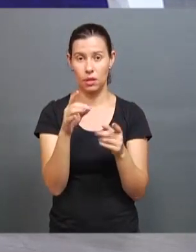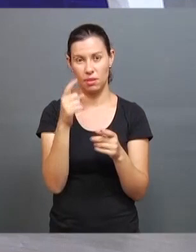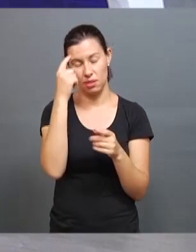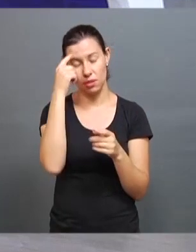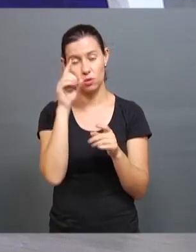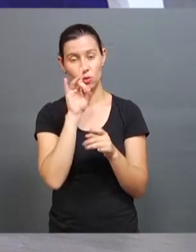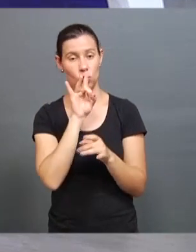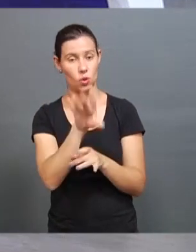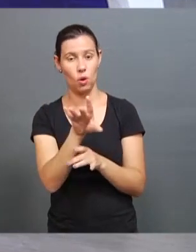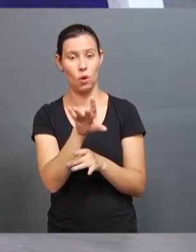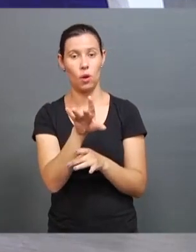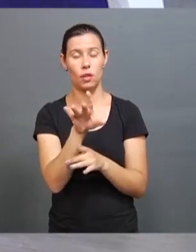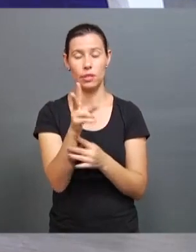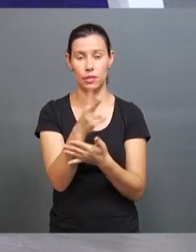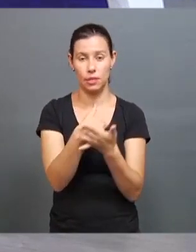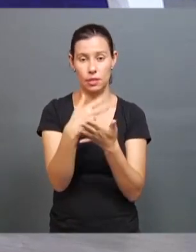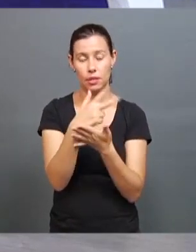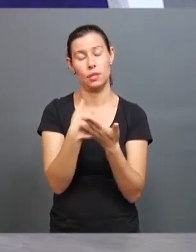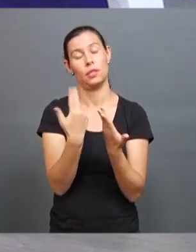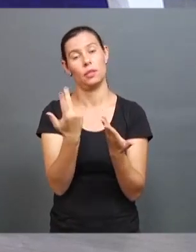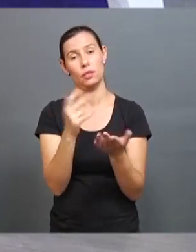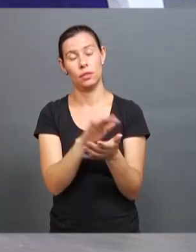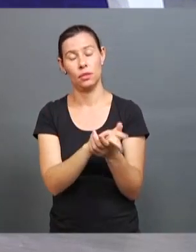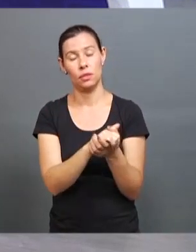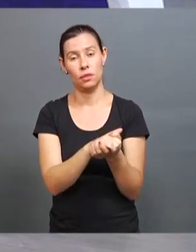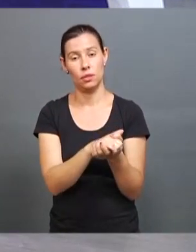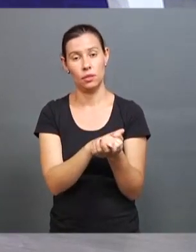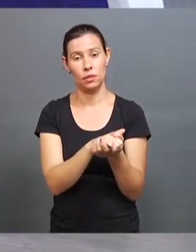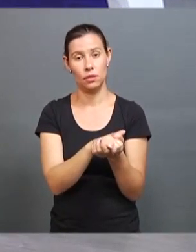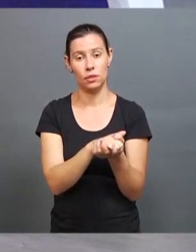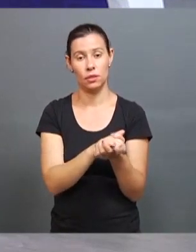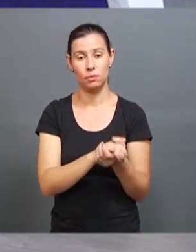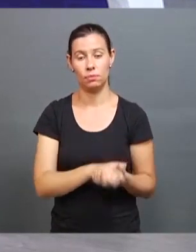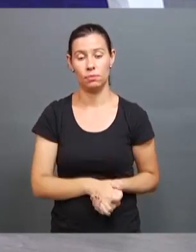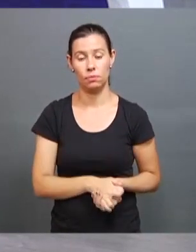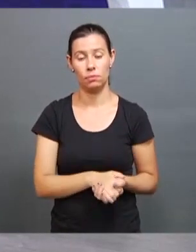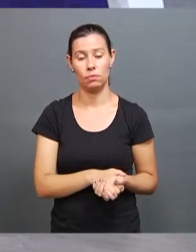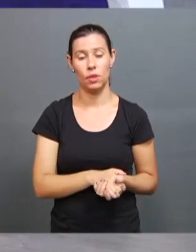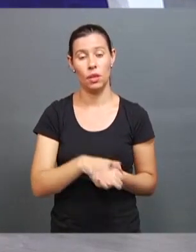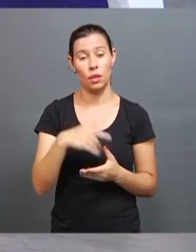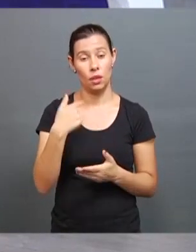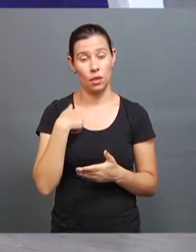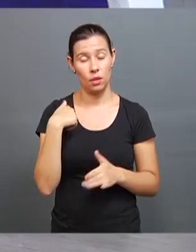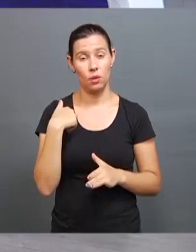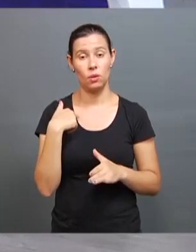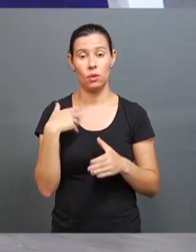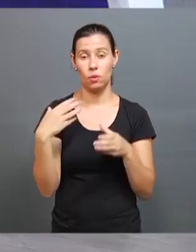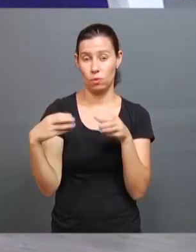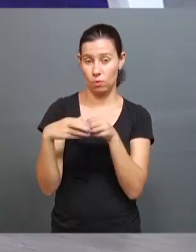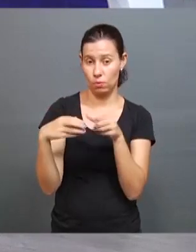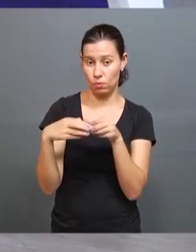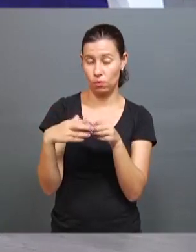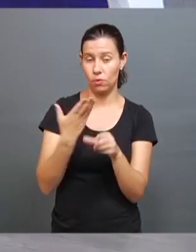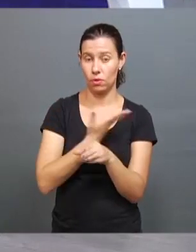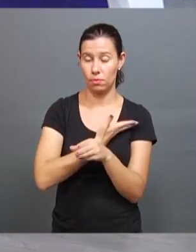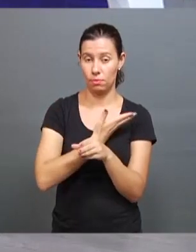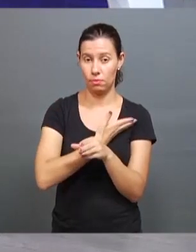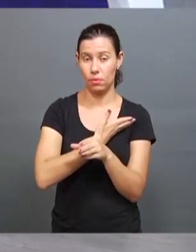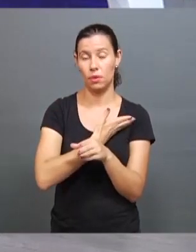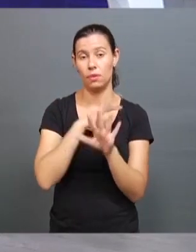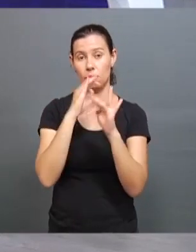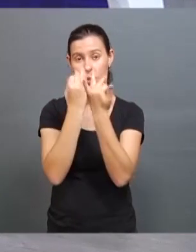aquele de desenho, né? E assim, eu tenho um núcleo de amigos e familiares que têm crianças,